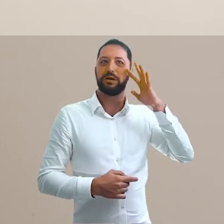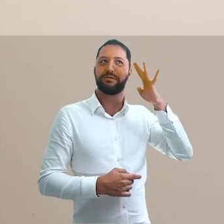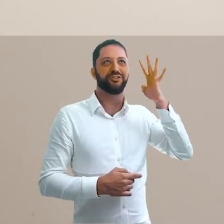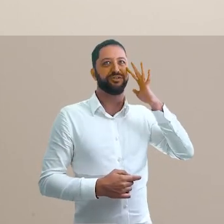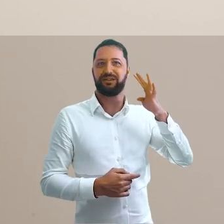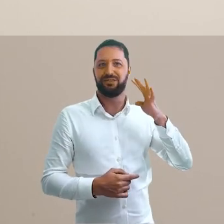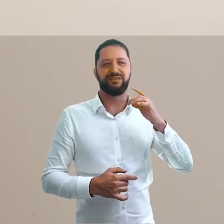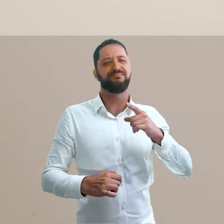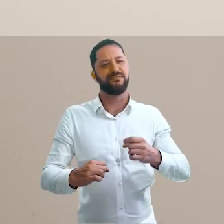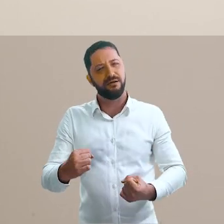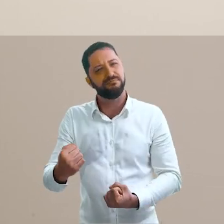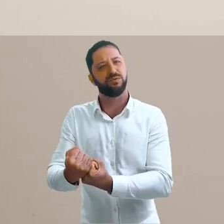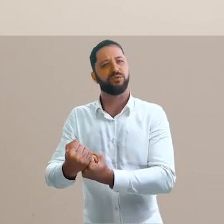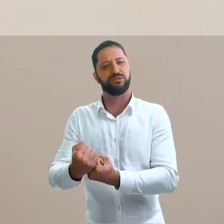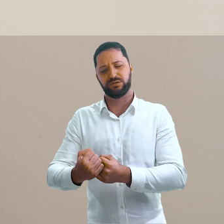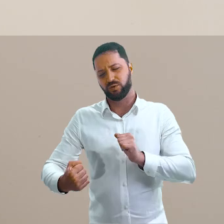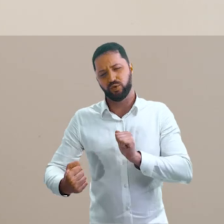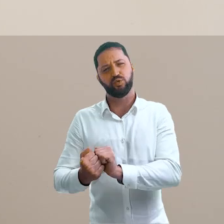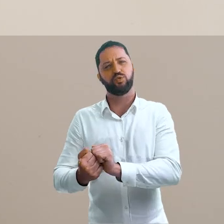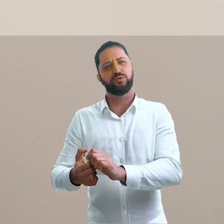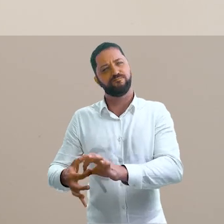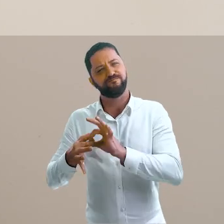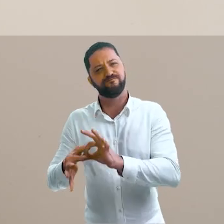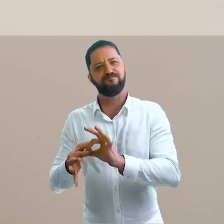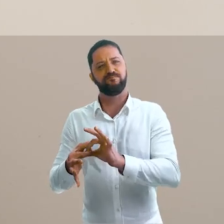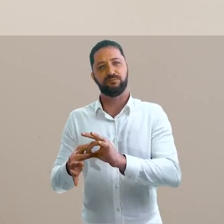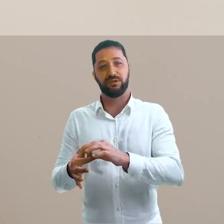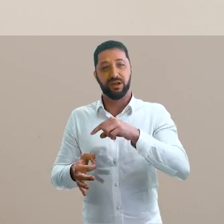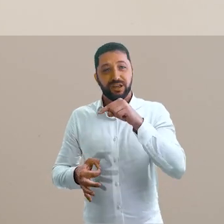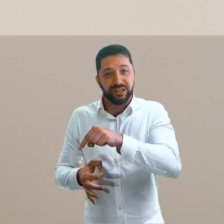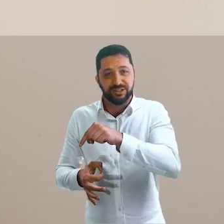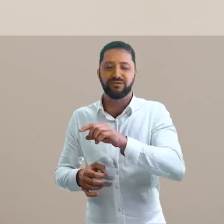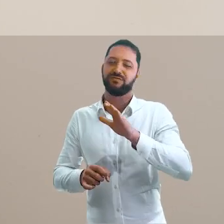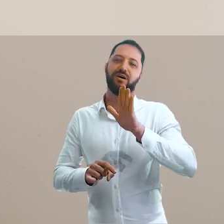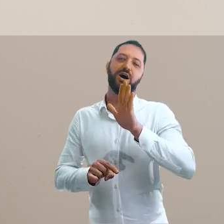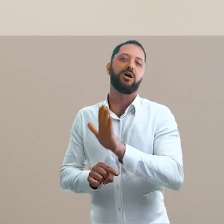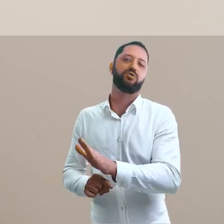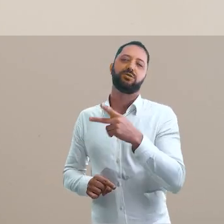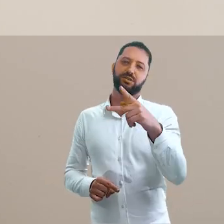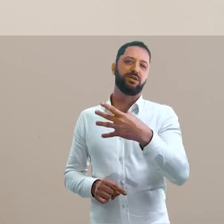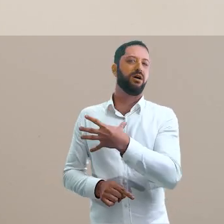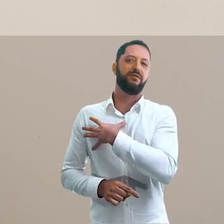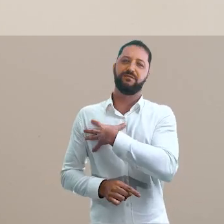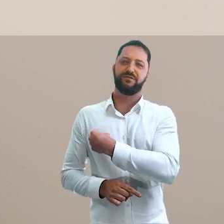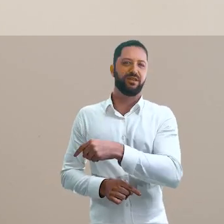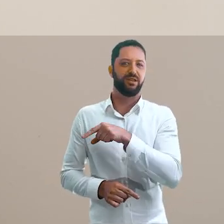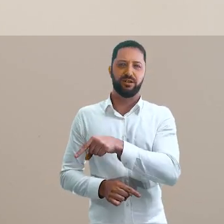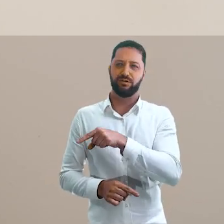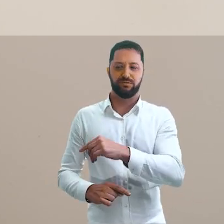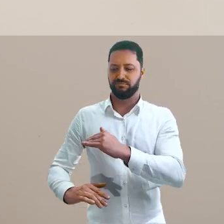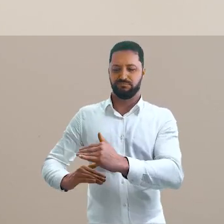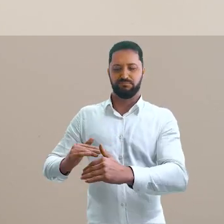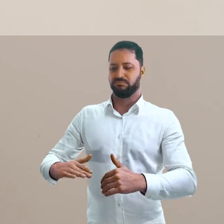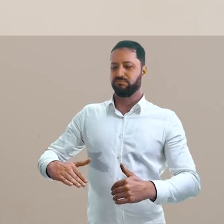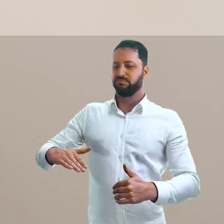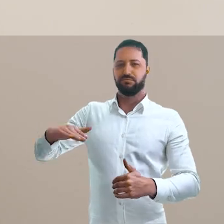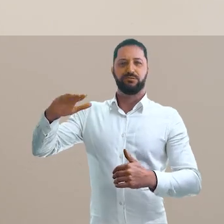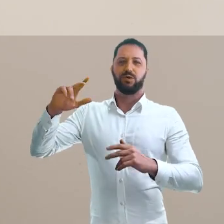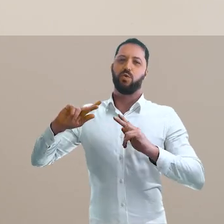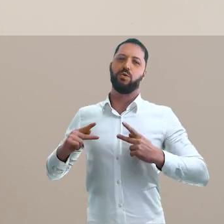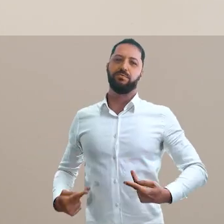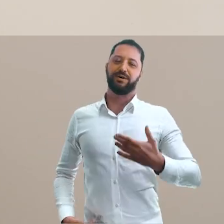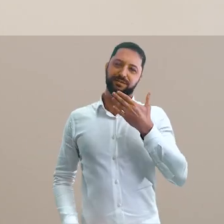você nunca imaginou que pudesse existir. Apoie, esteja ao lado. E isso vai fazer com que seu filho se torne cada